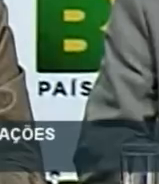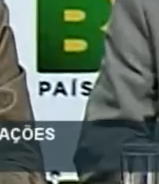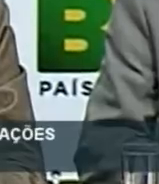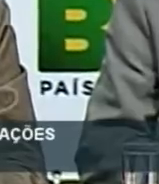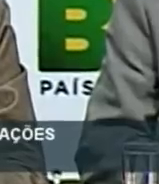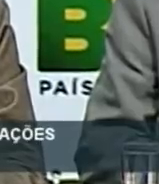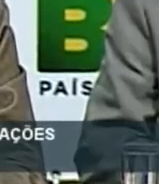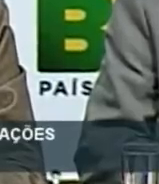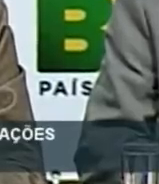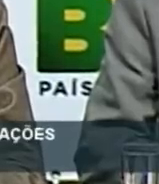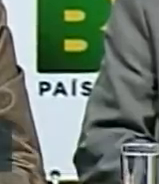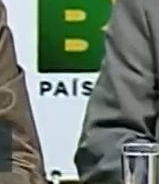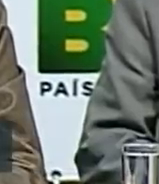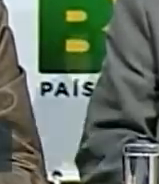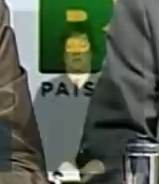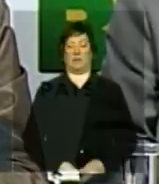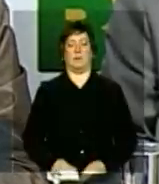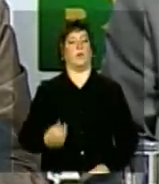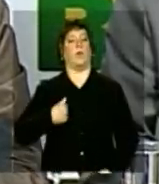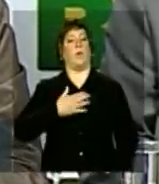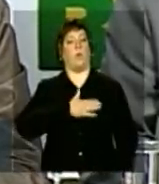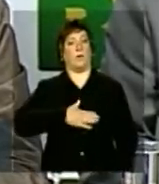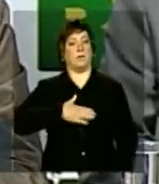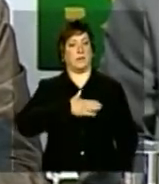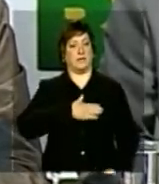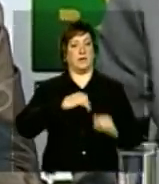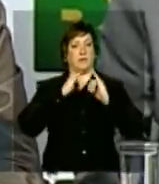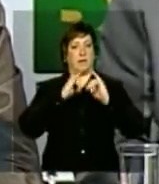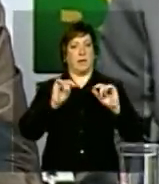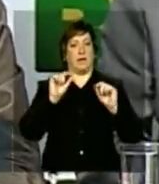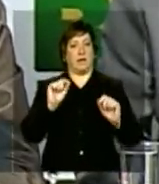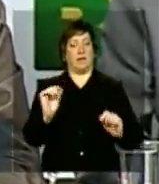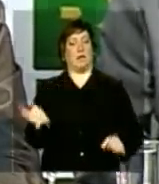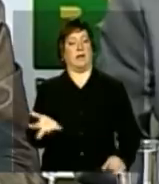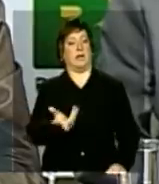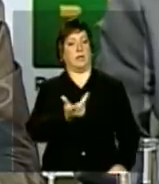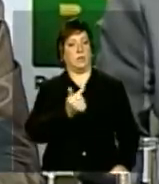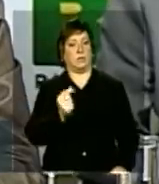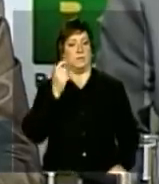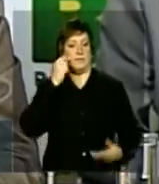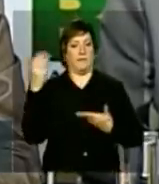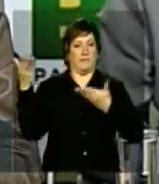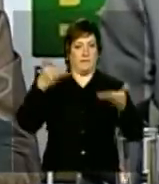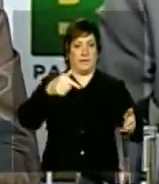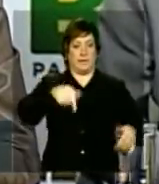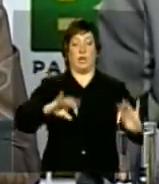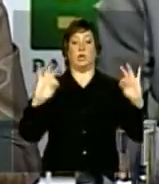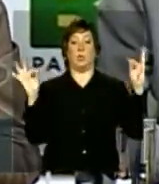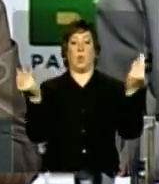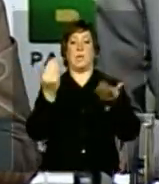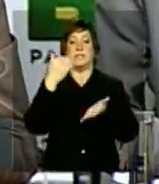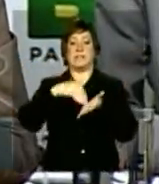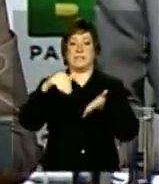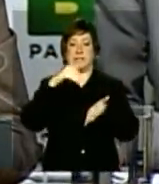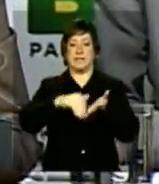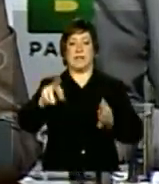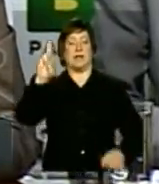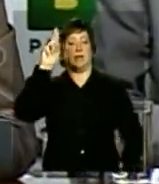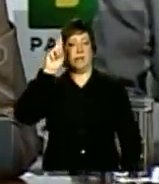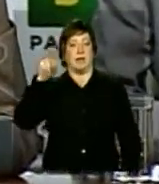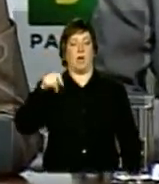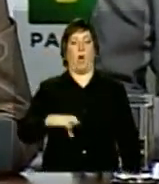a ilustre presença de todos os secretários e responsáveis pela